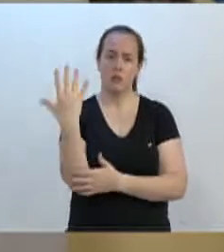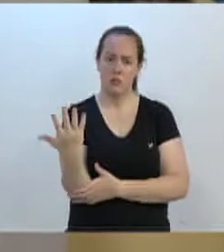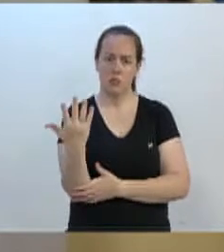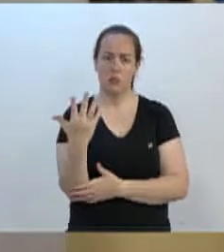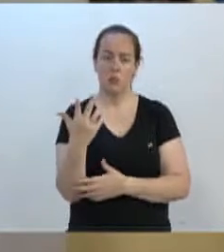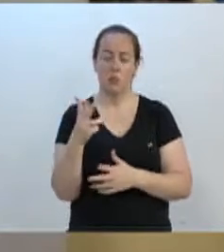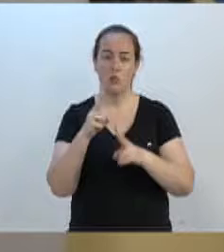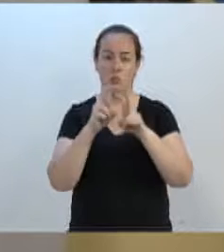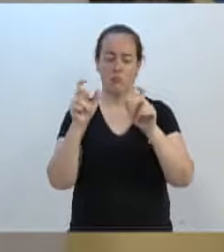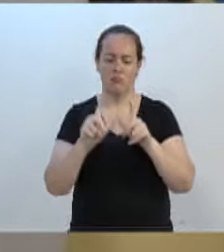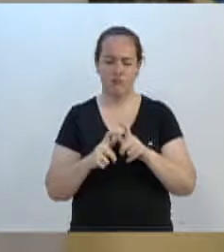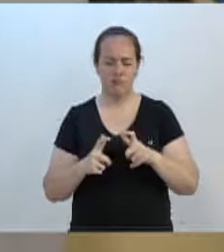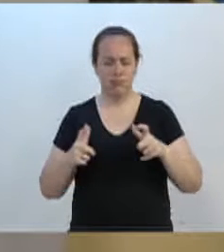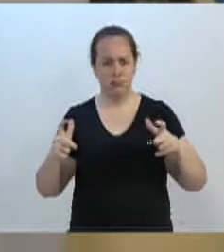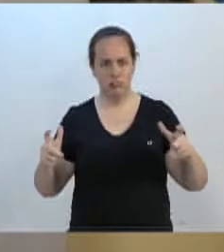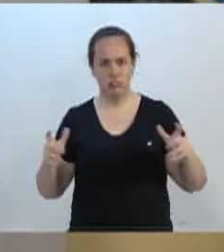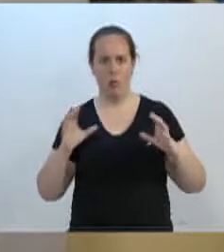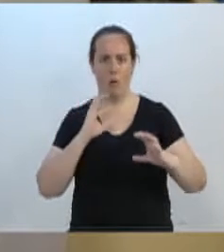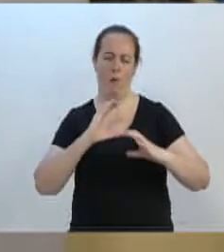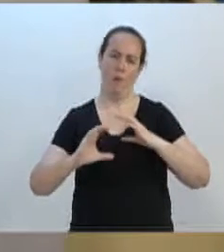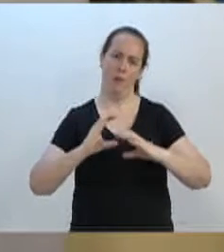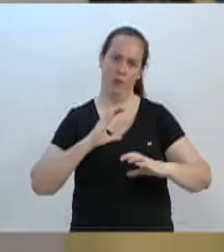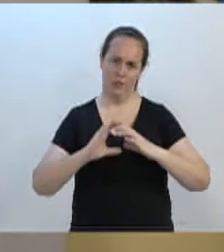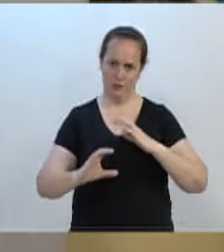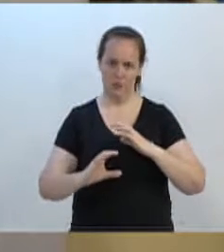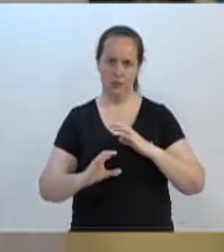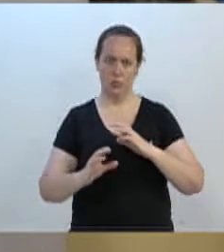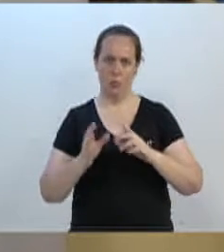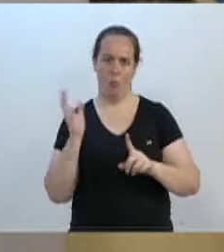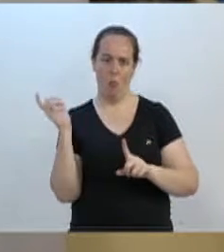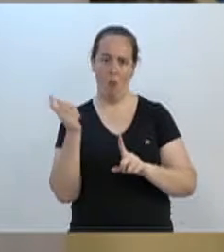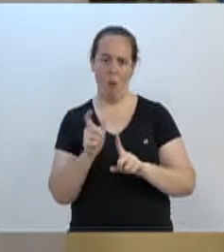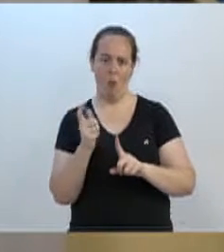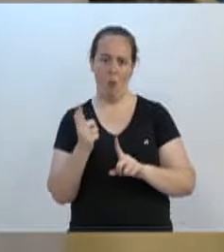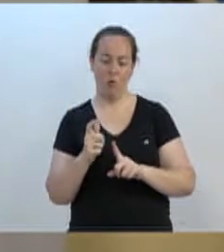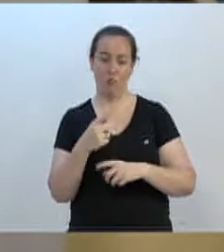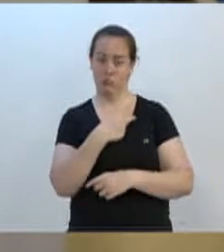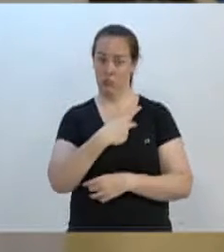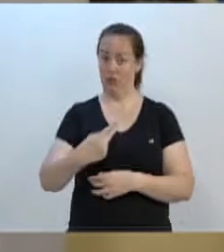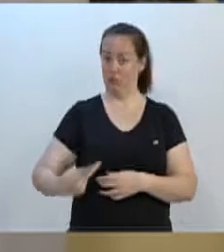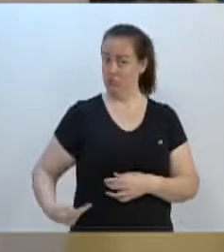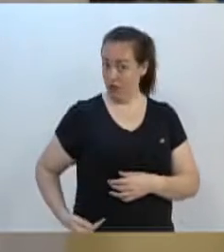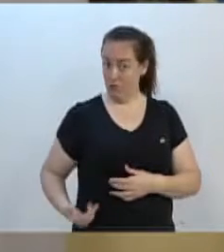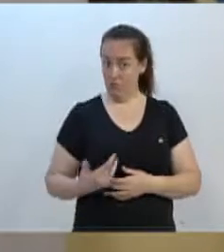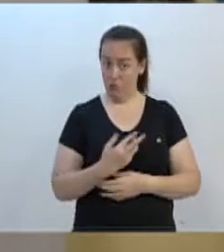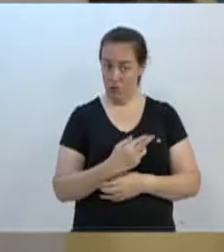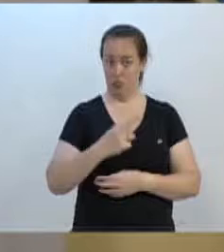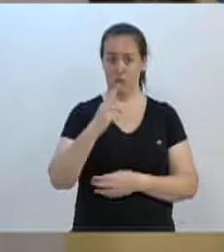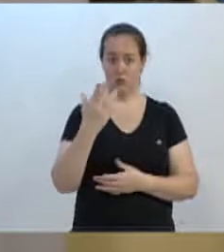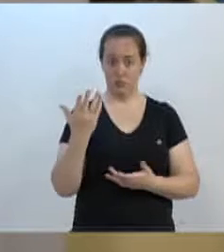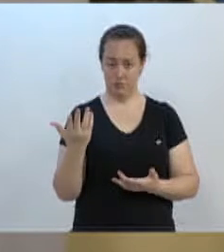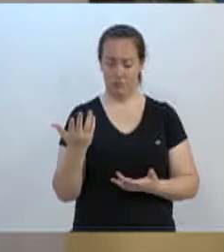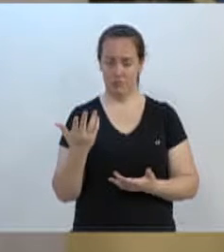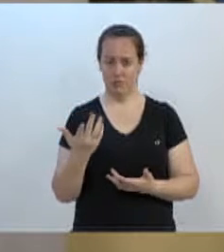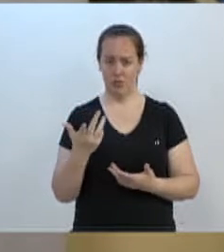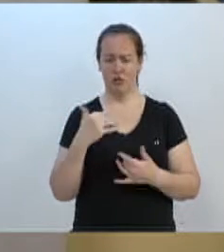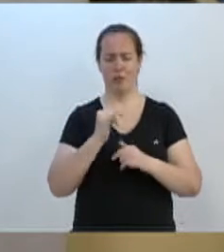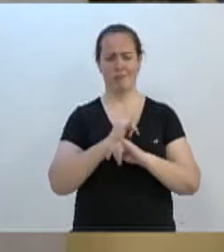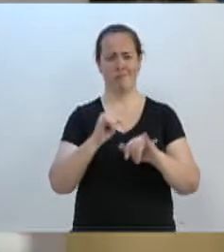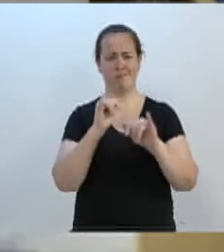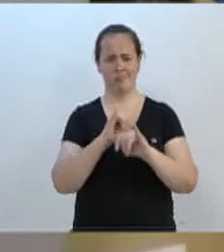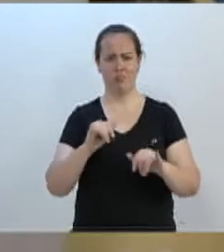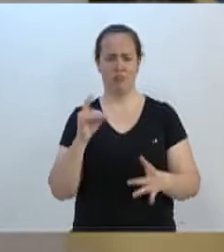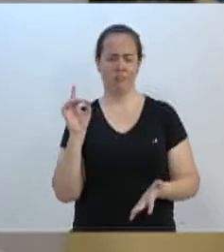essas gigantes da comunicação contra o presidente da República. Foi noticiado aí, né,